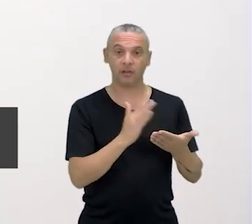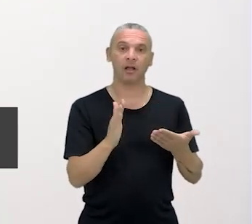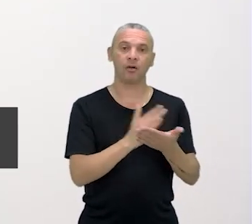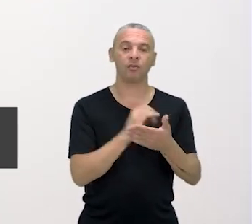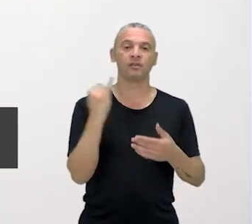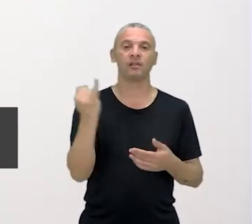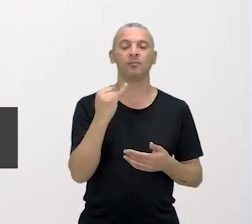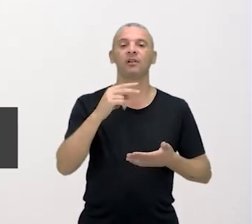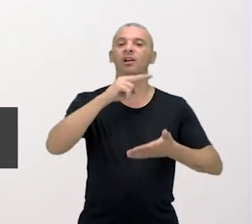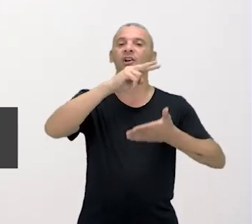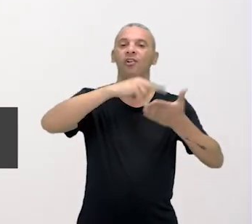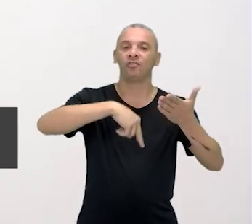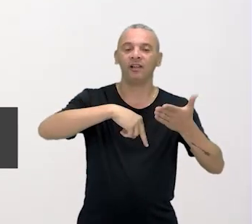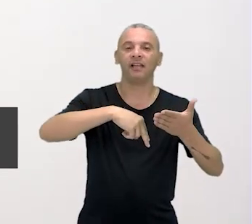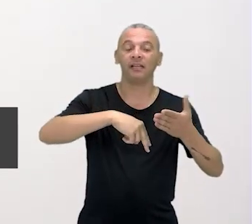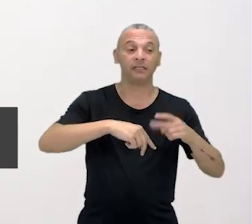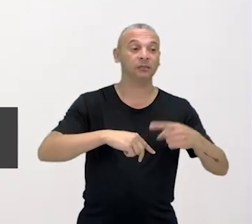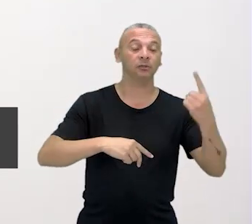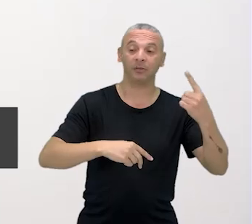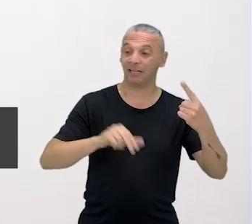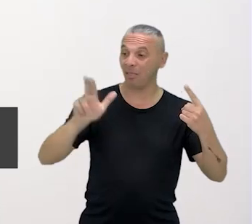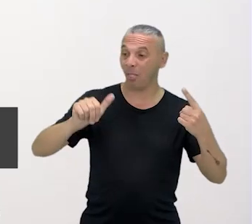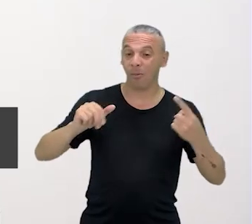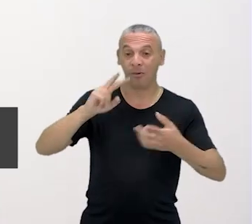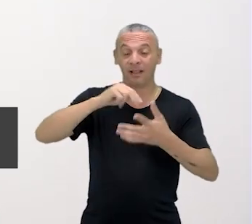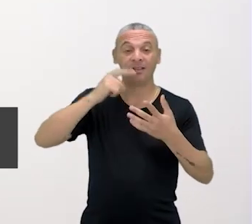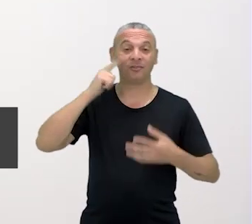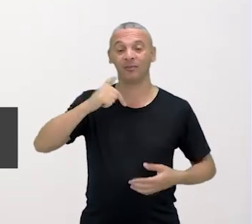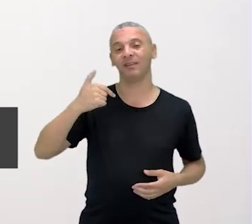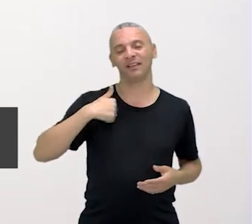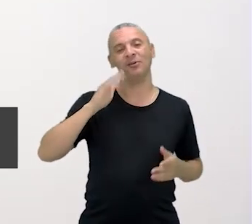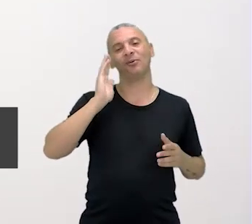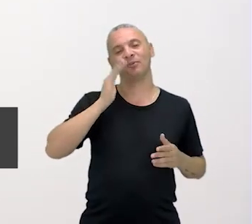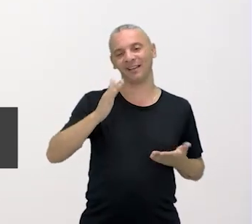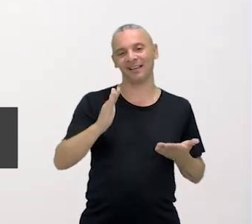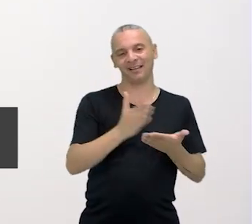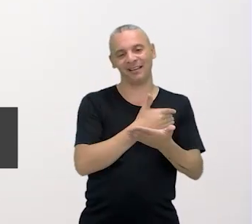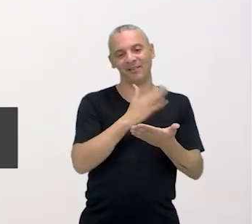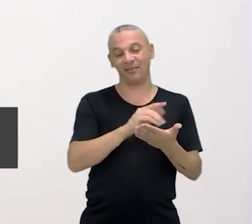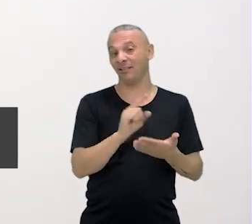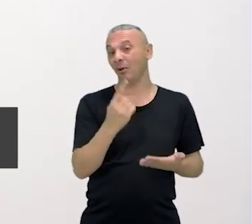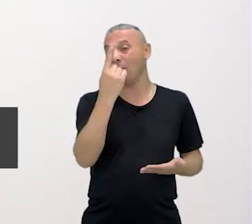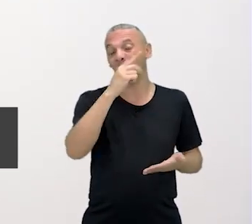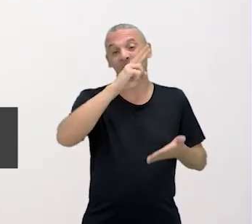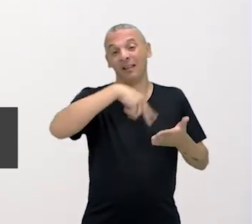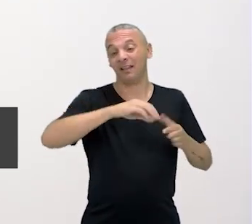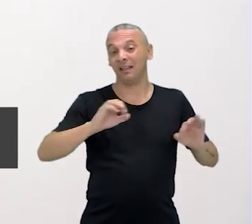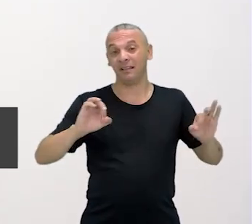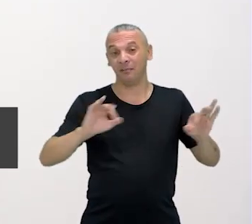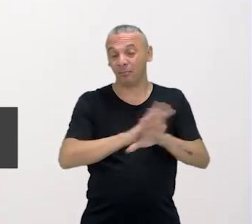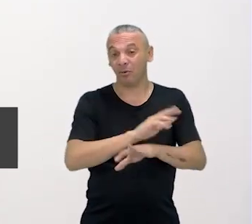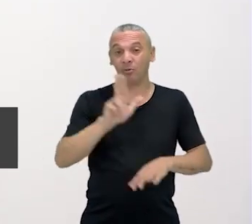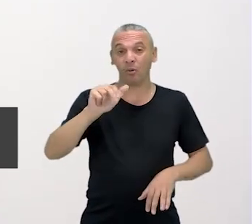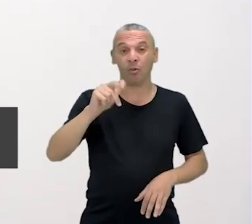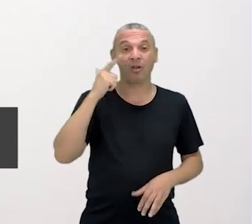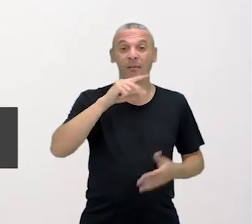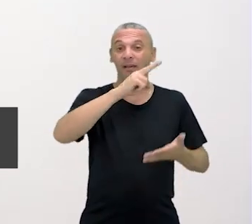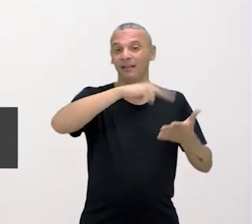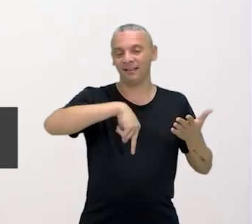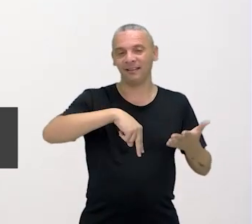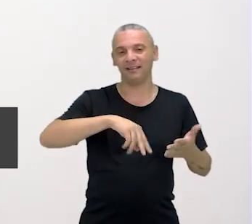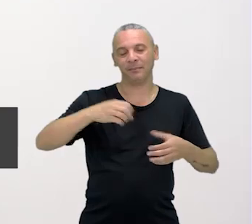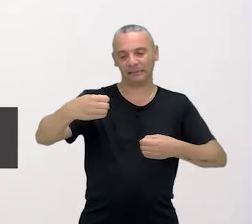ler para a gente nunca mais ler. E eu já tive várias obras assim e tal, né? Mas ainda assim o ensinamento fica, né? O